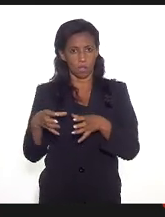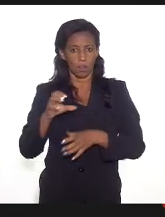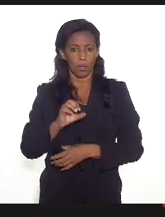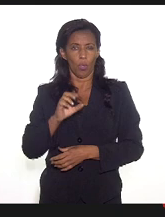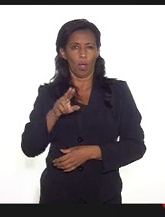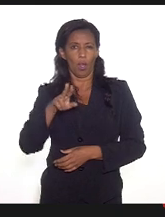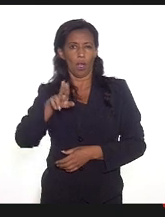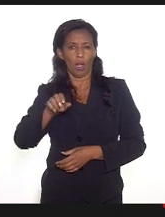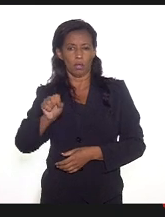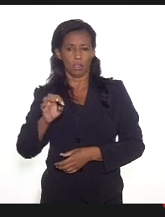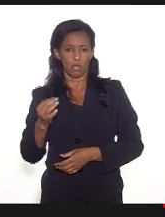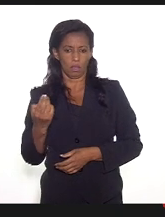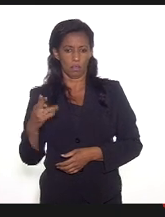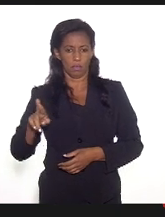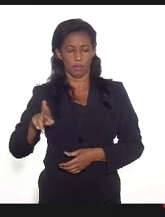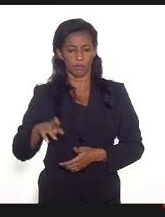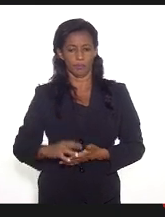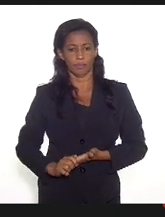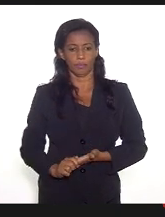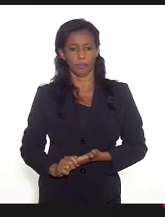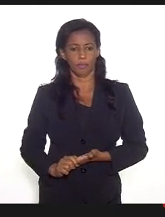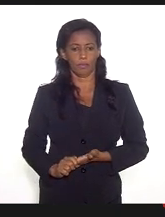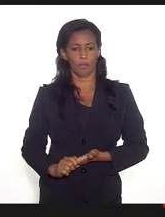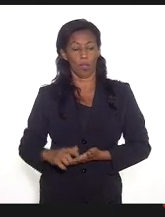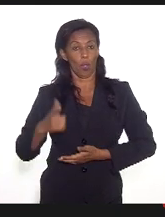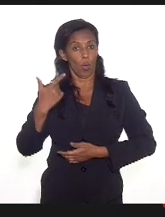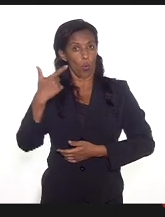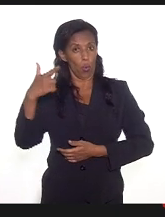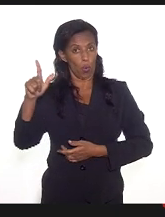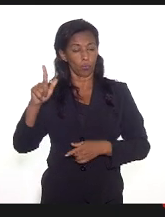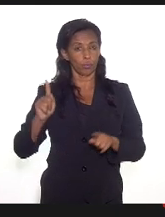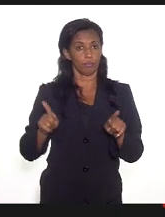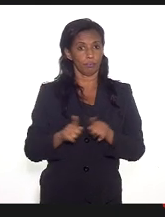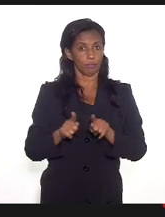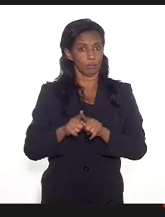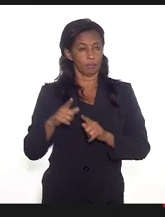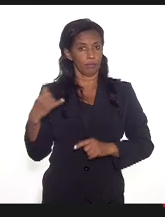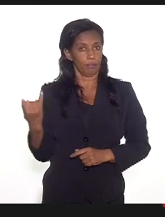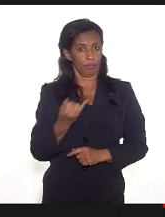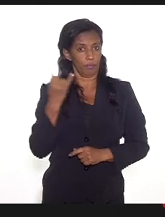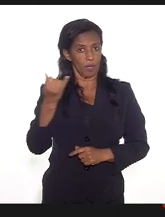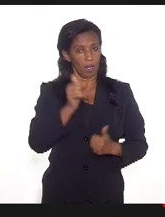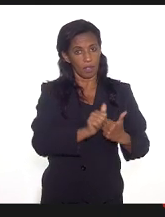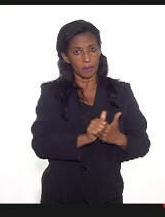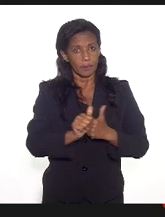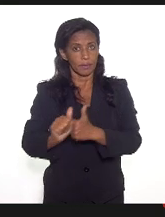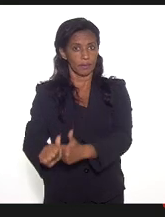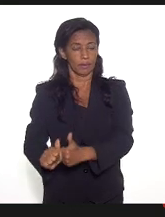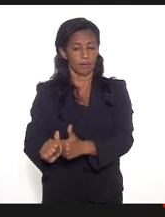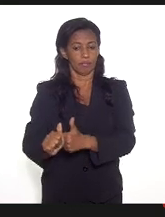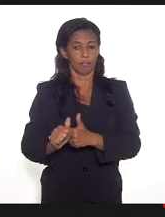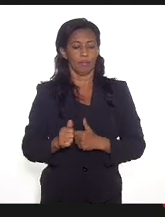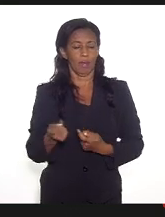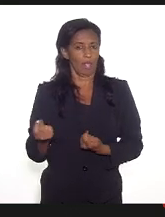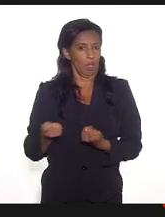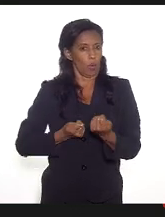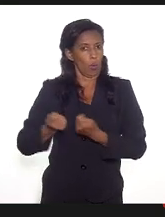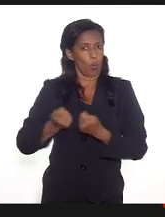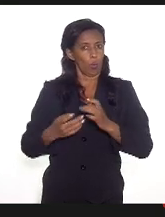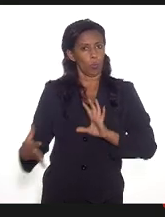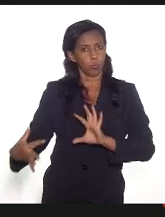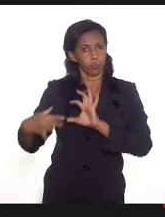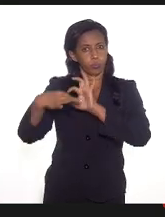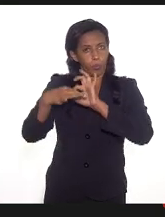clusters. O outro aspecto importante nessa área dos segmentos de atividades econômicas ligadas ao